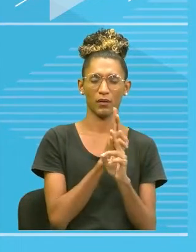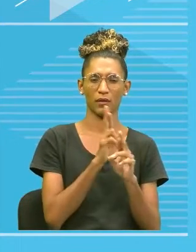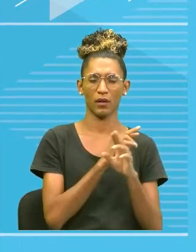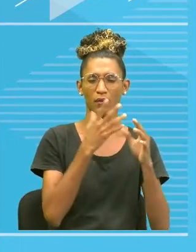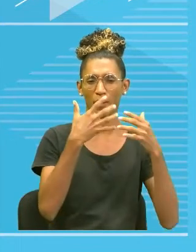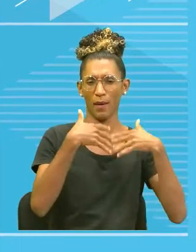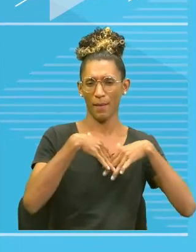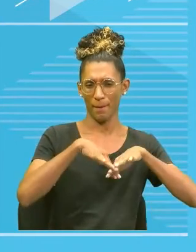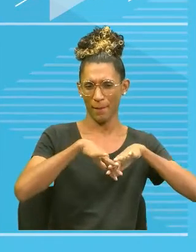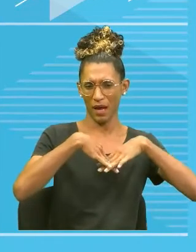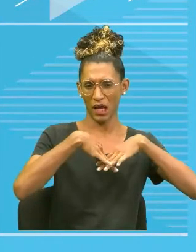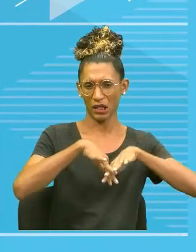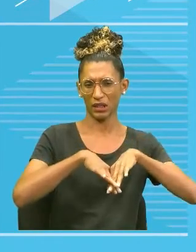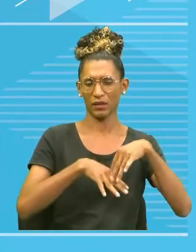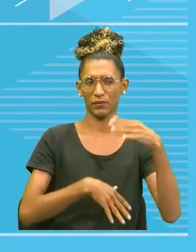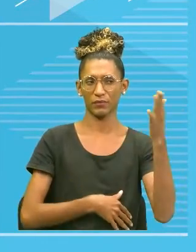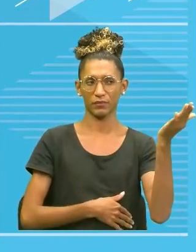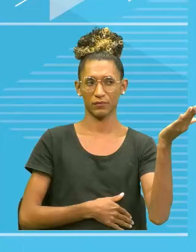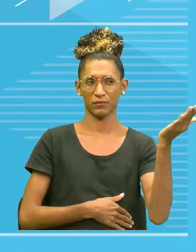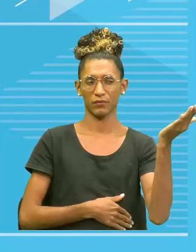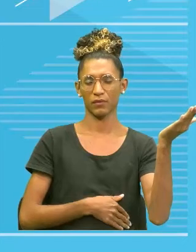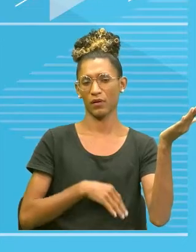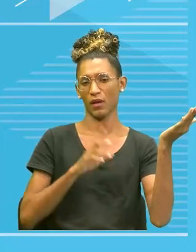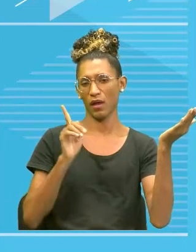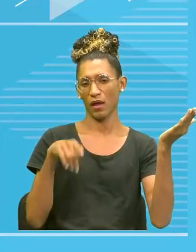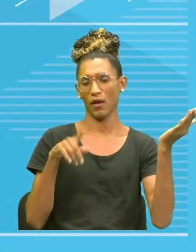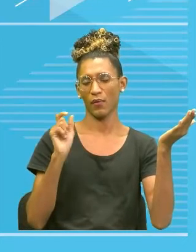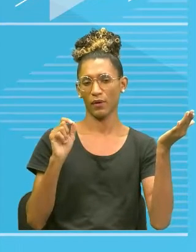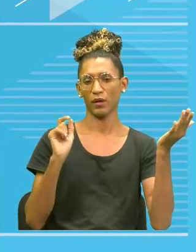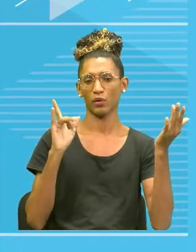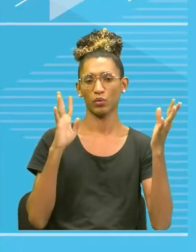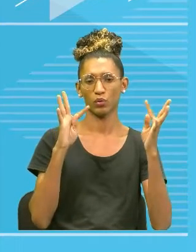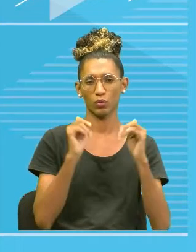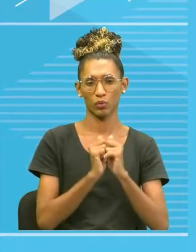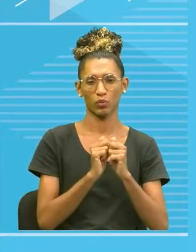gente tem que máquina térmica é tudo aquilo que usa